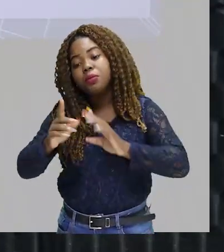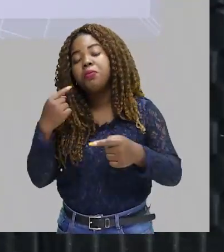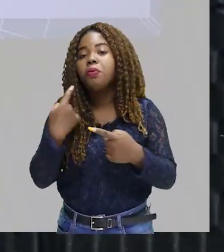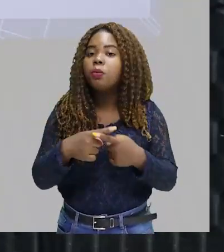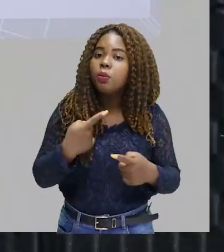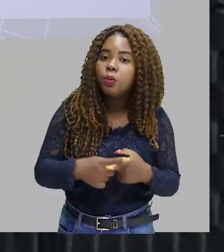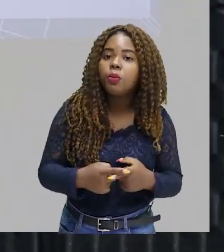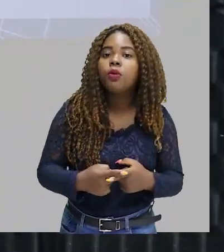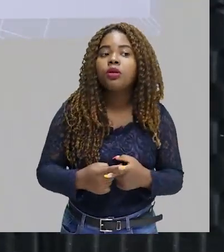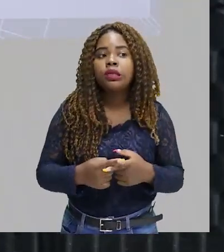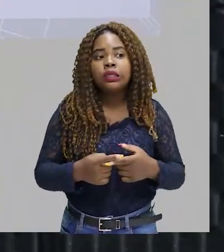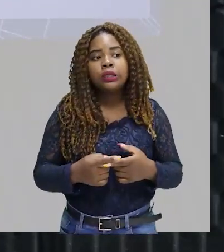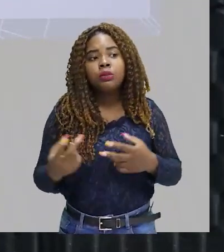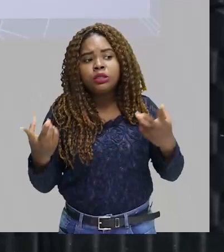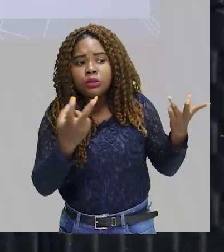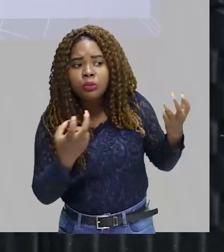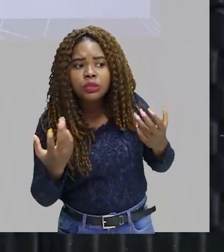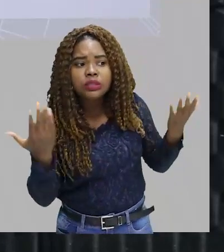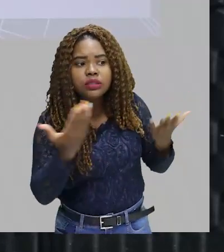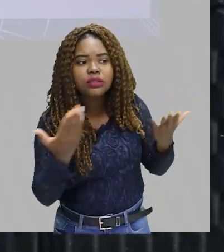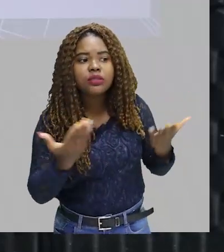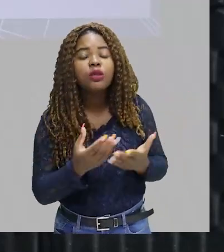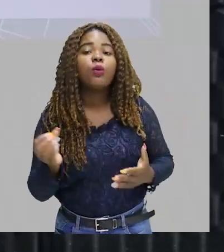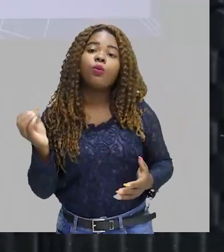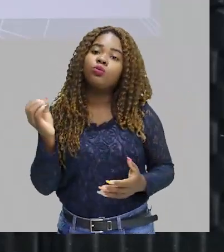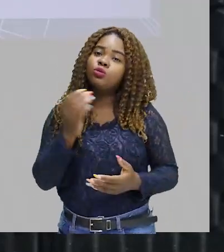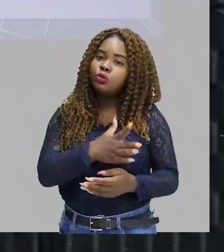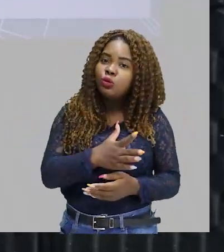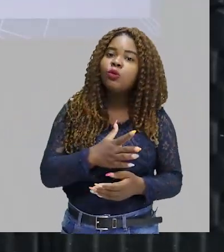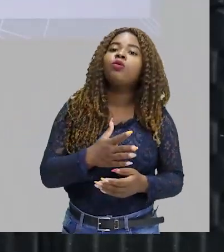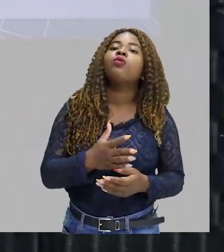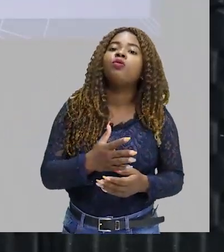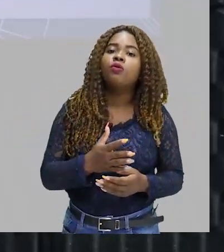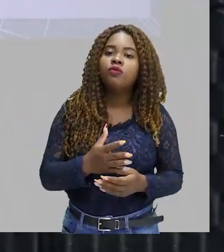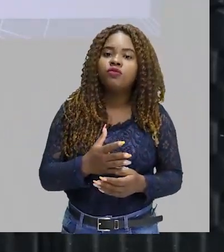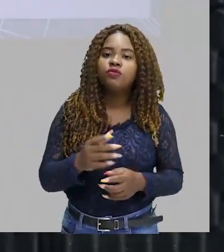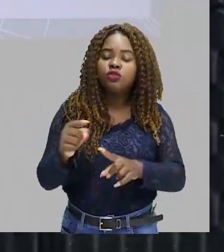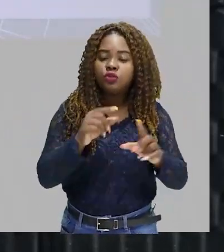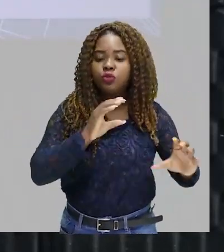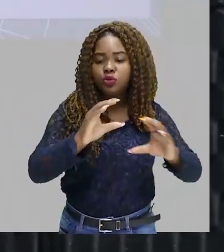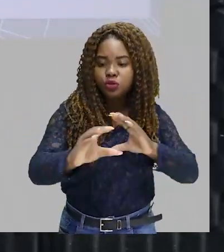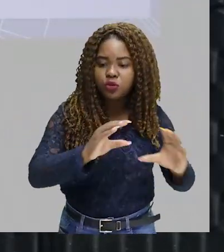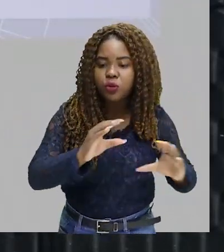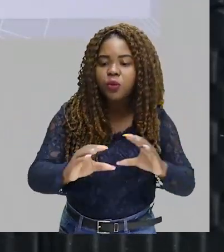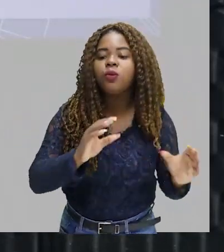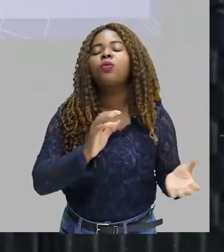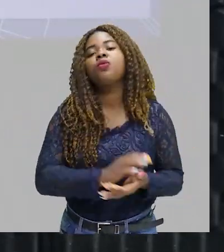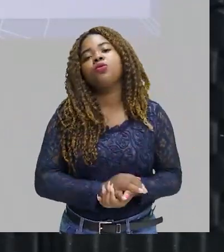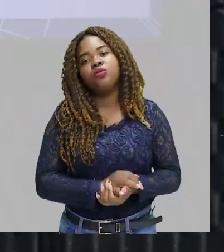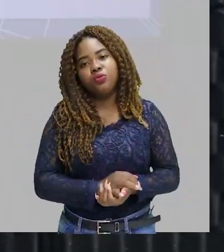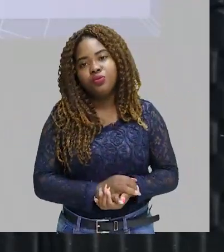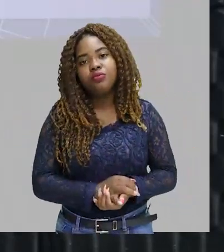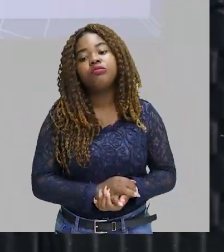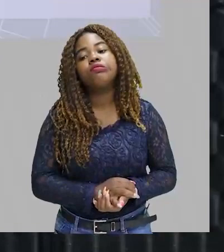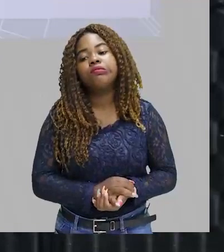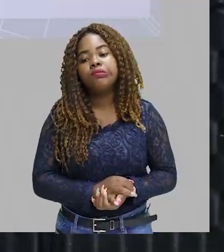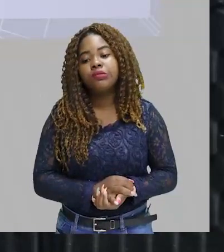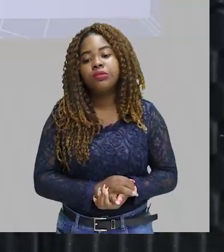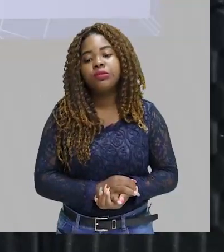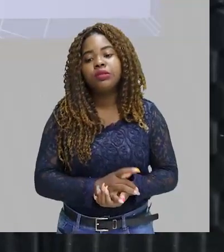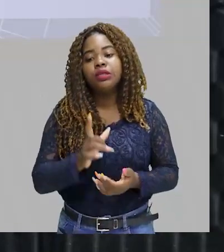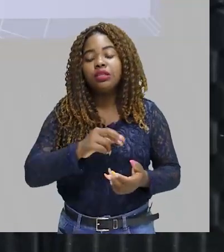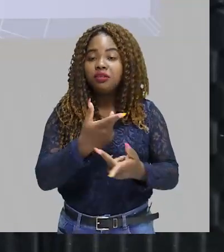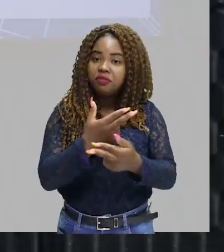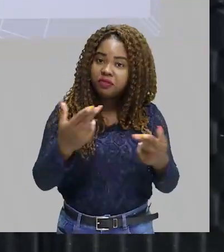eles estão visando agora uma nova era de comunicação, de uma nova era digital, e aí vem aí